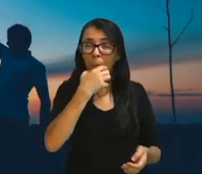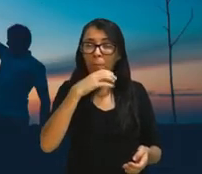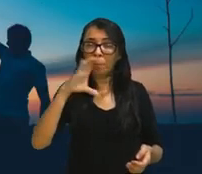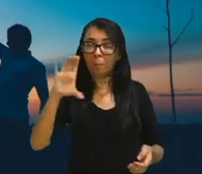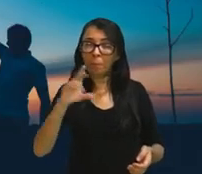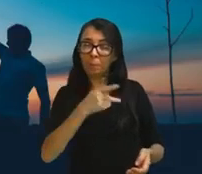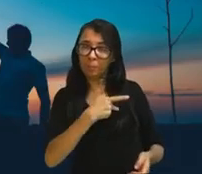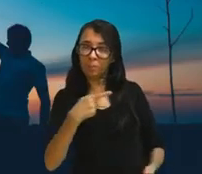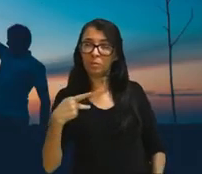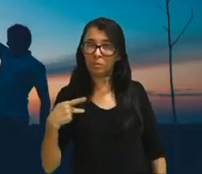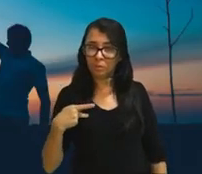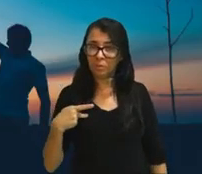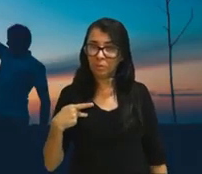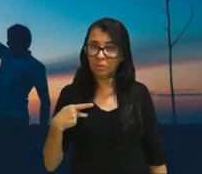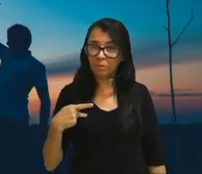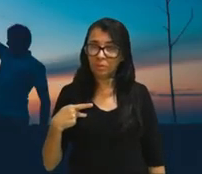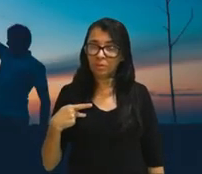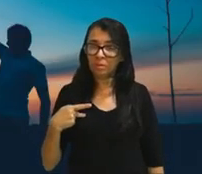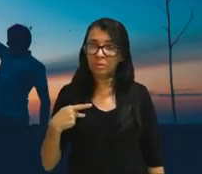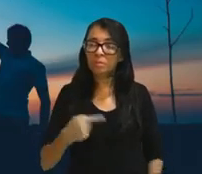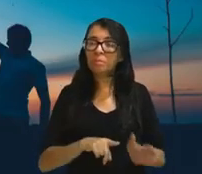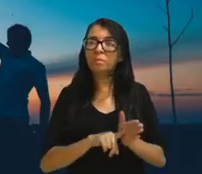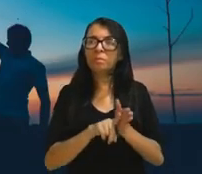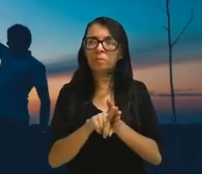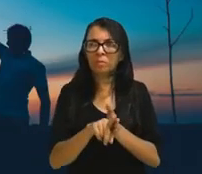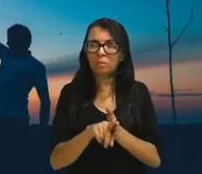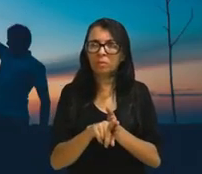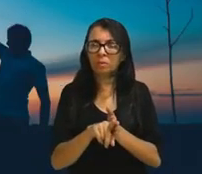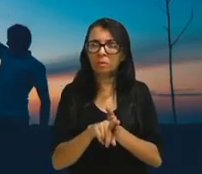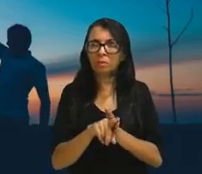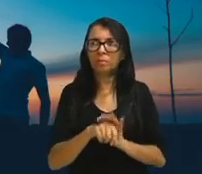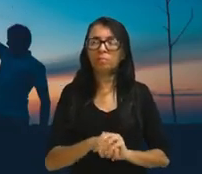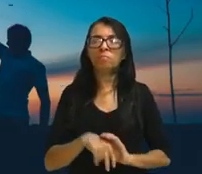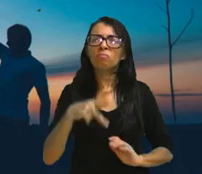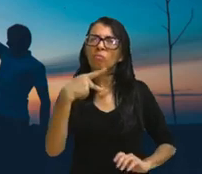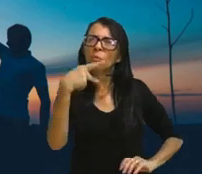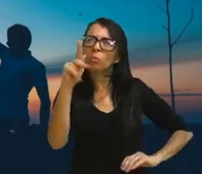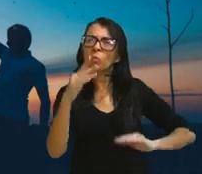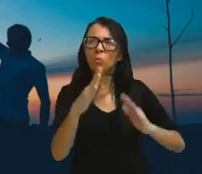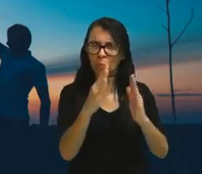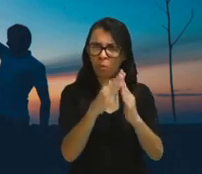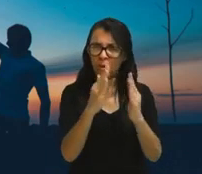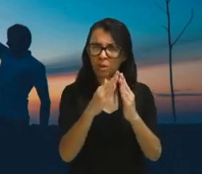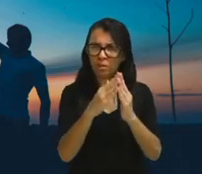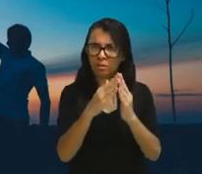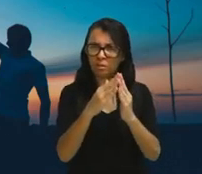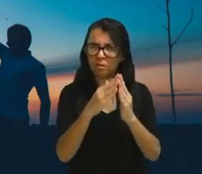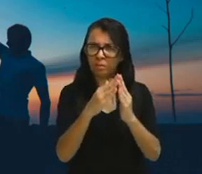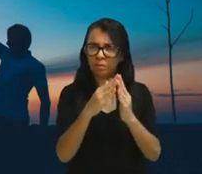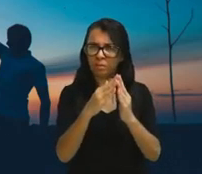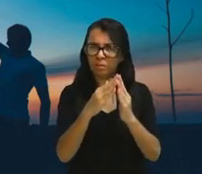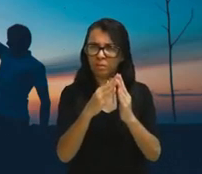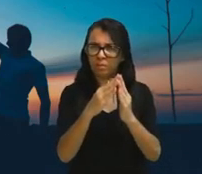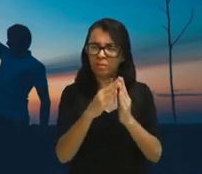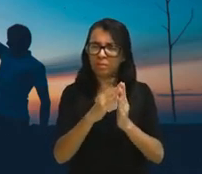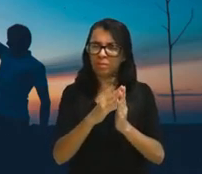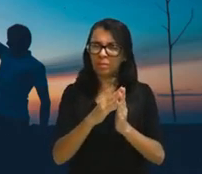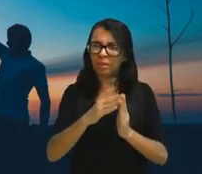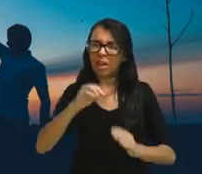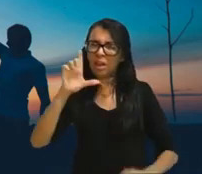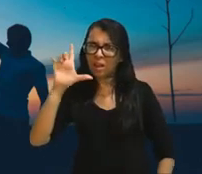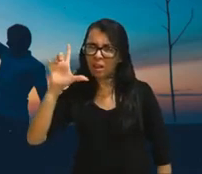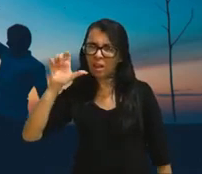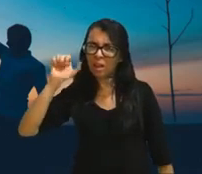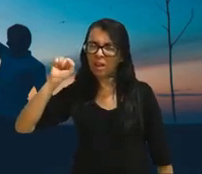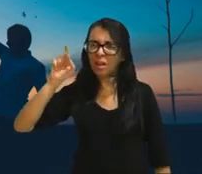abrigamos, onde nos escondemos da chuva, do frio, temos um lugar para descansar. E o lar? Como é